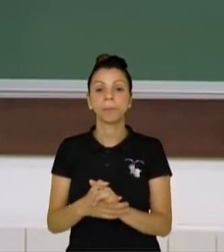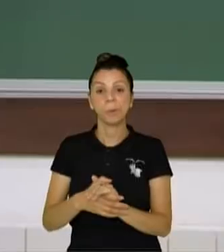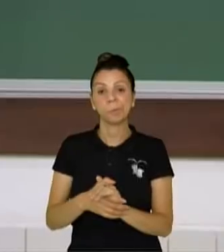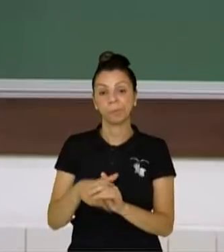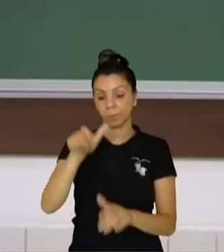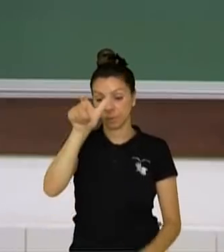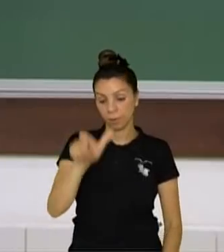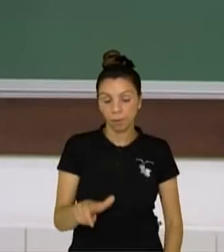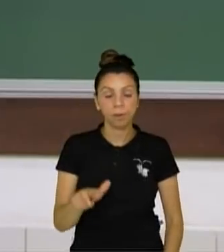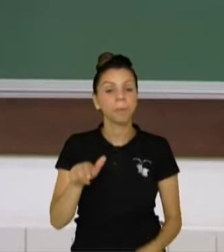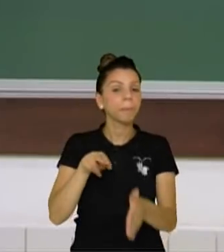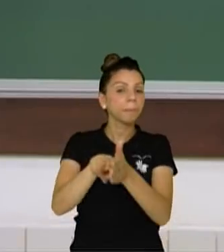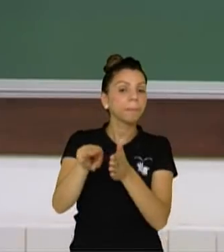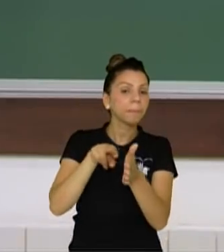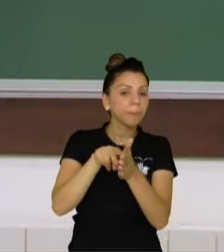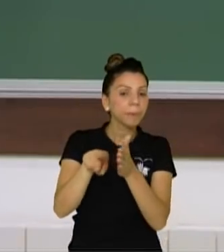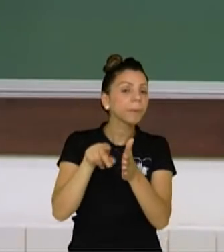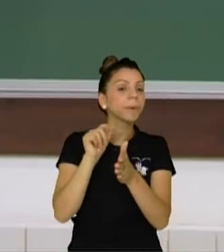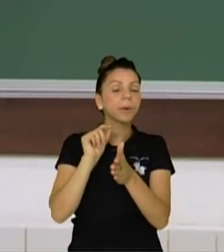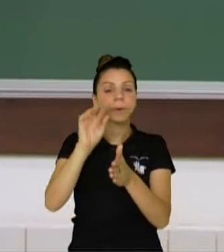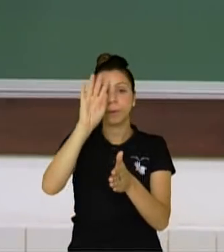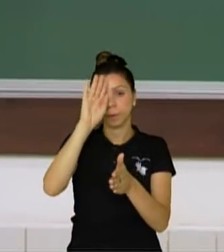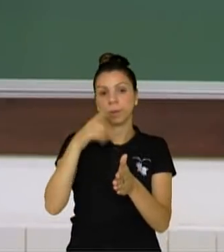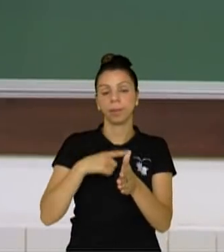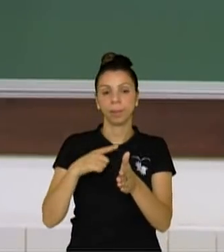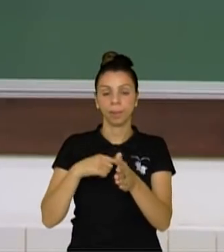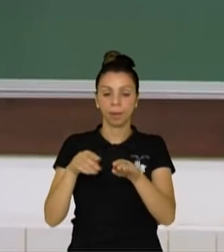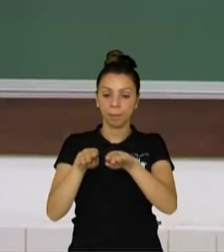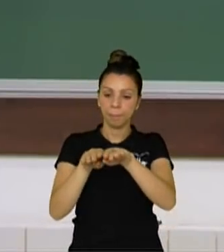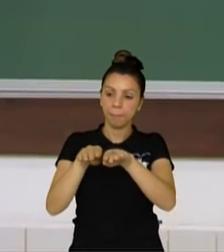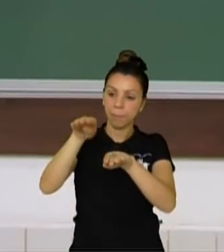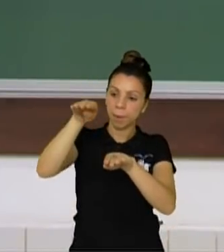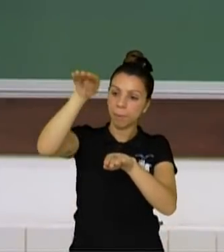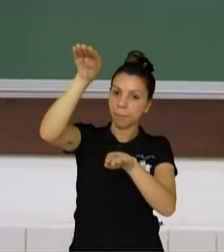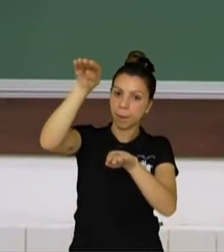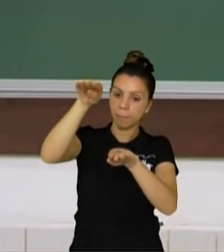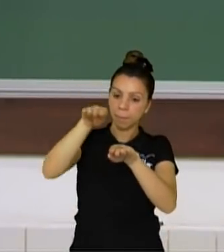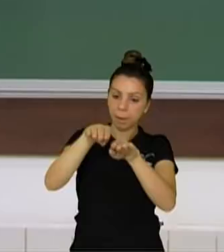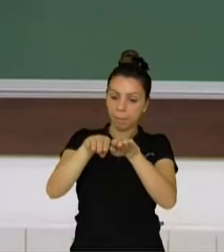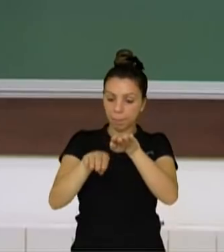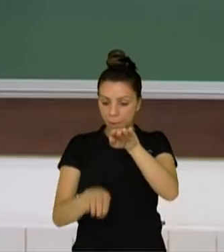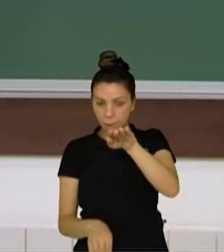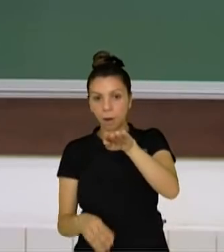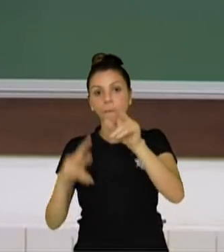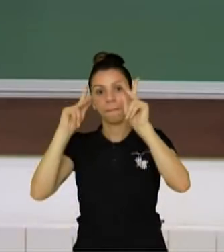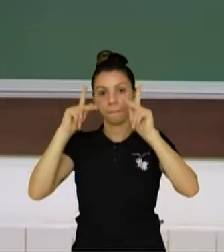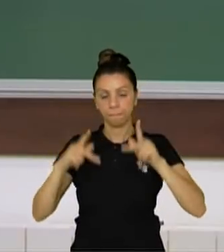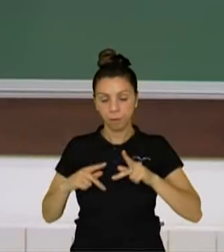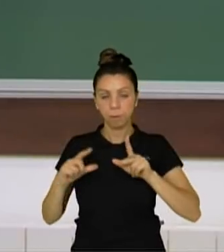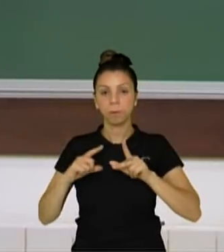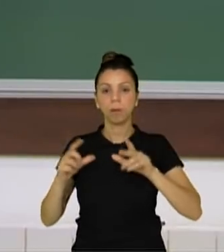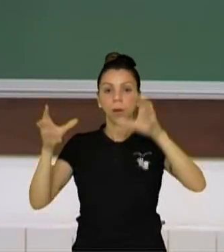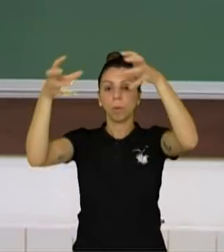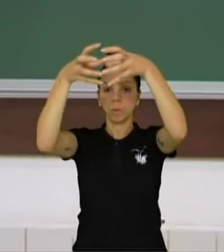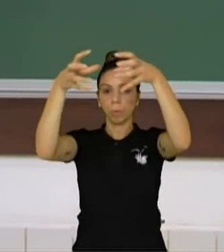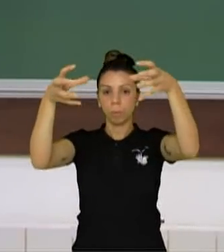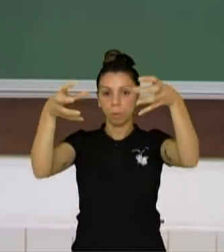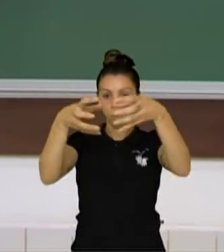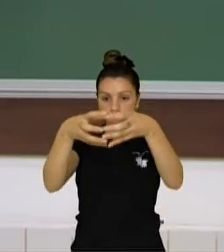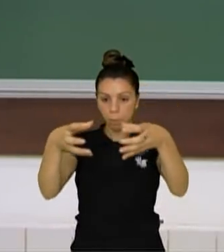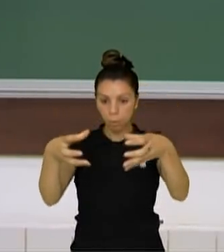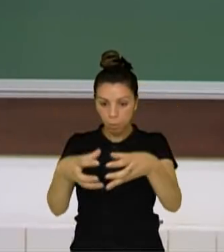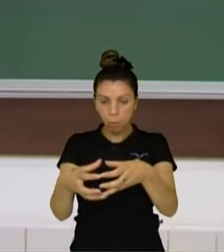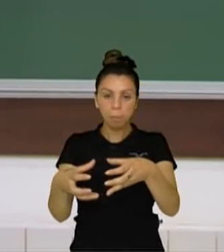o naturalista, vai dizer, olha, existe uma hierarquia racial. Entre os grupos humanos existem raças que estão em um nível